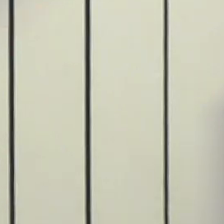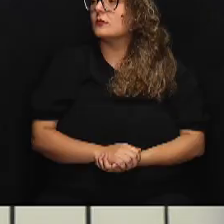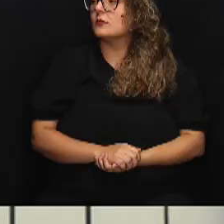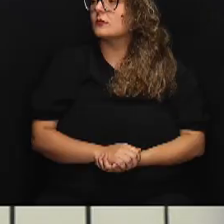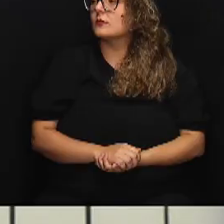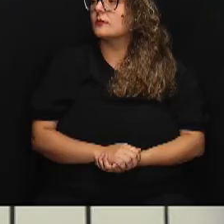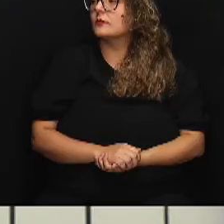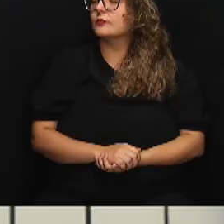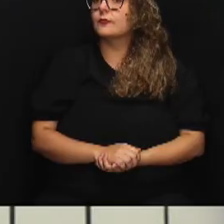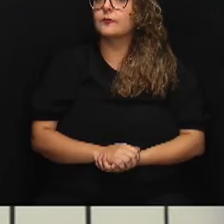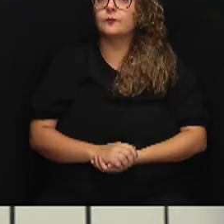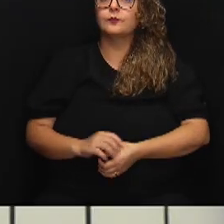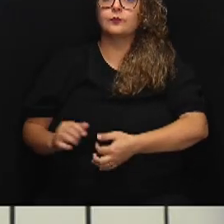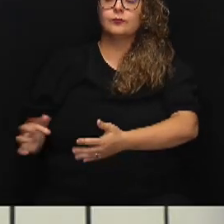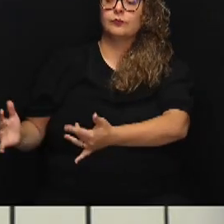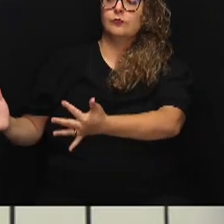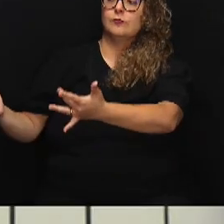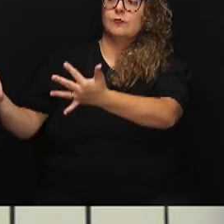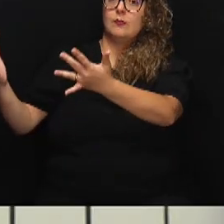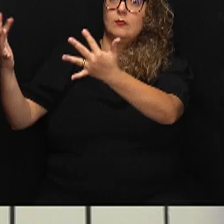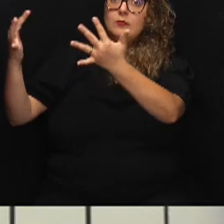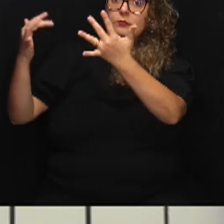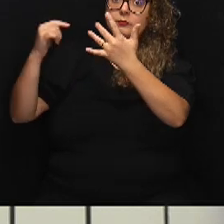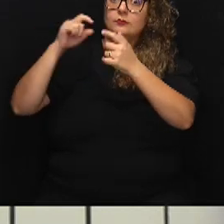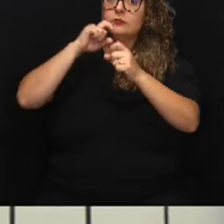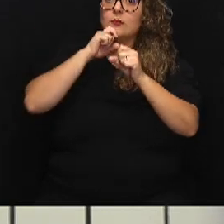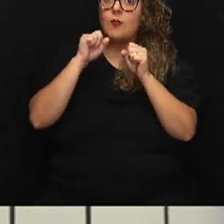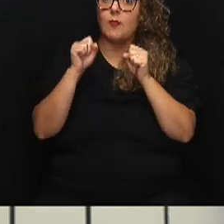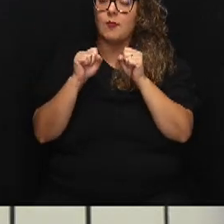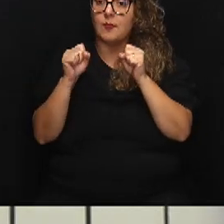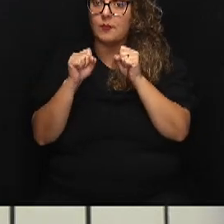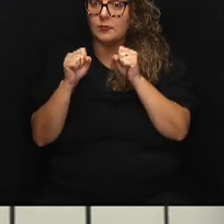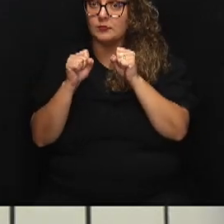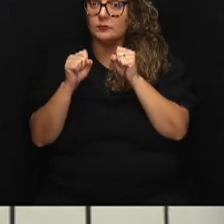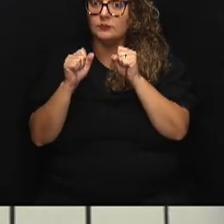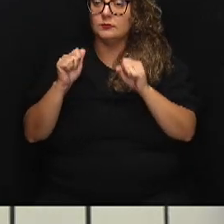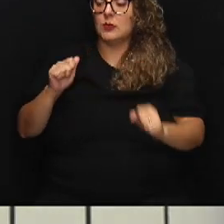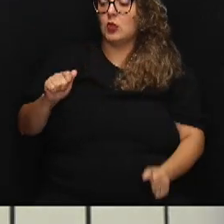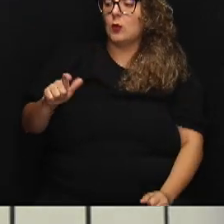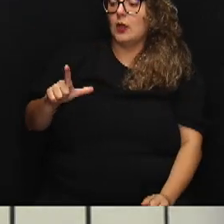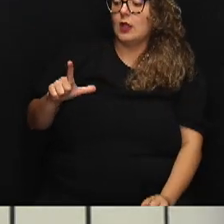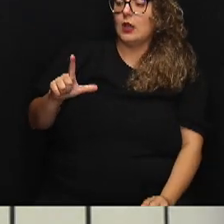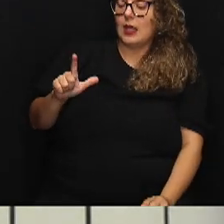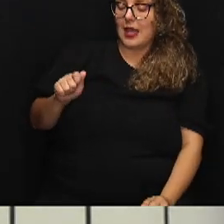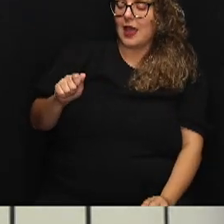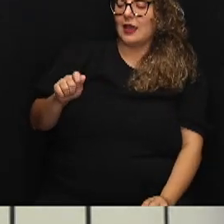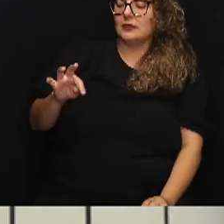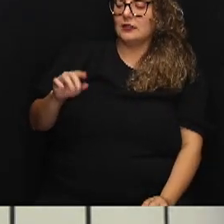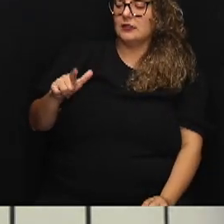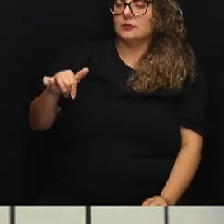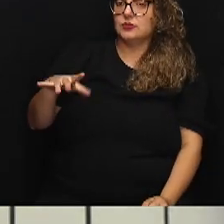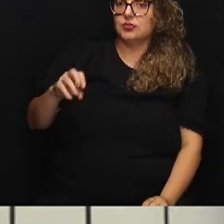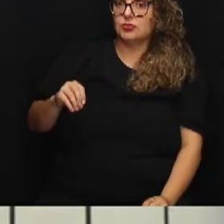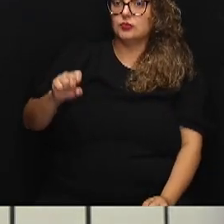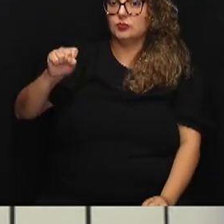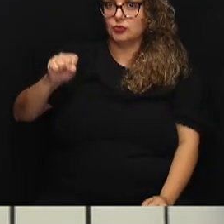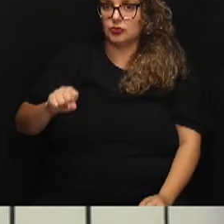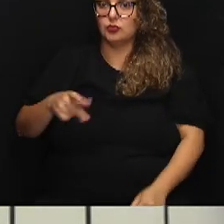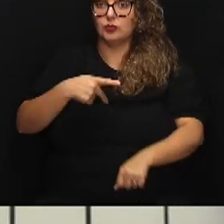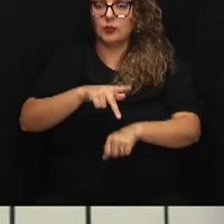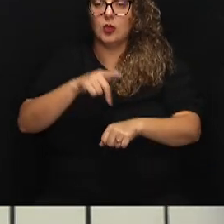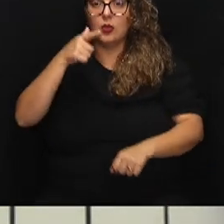A aproximação e passagem de uma frente fria pelo Atlântico, passou pelo sul do país ontem